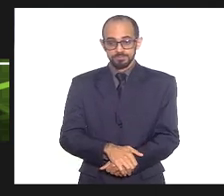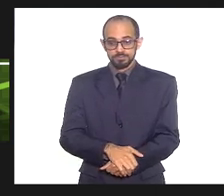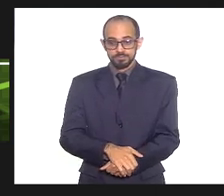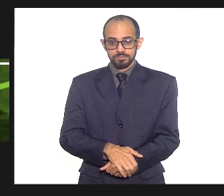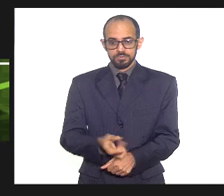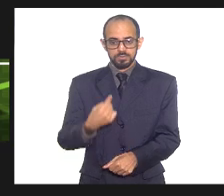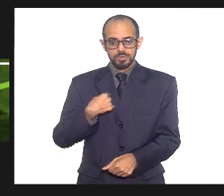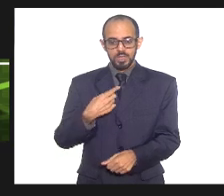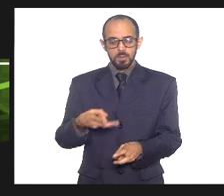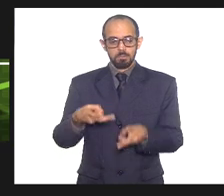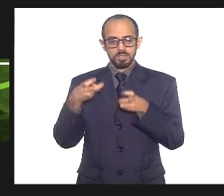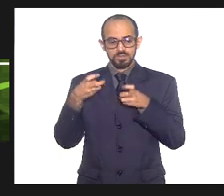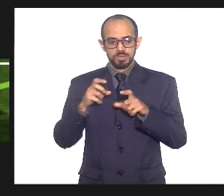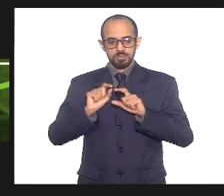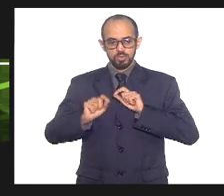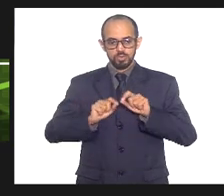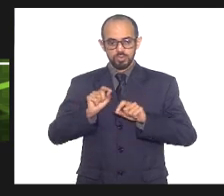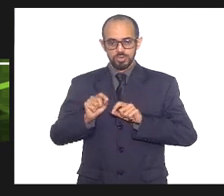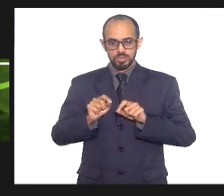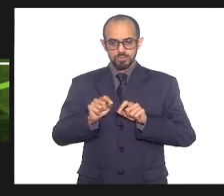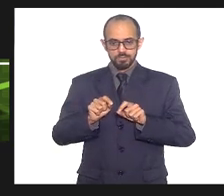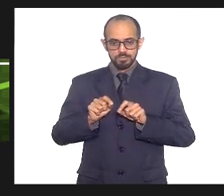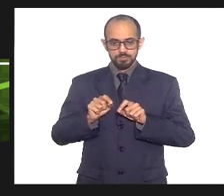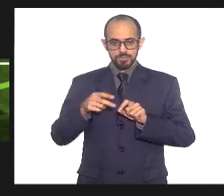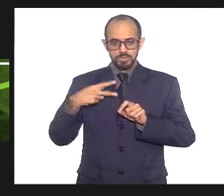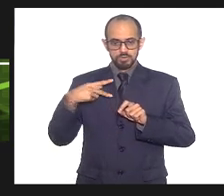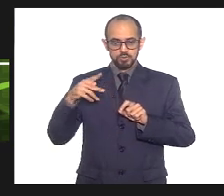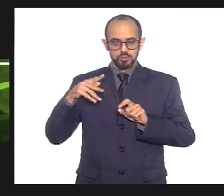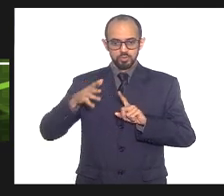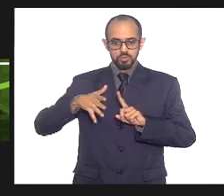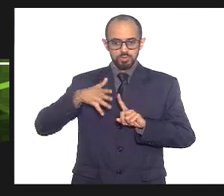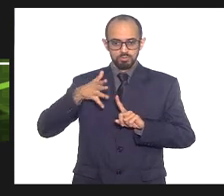eu verifico na sua